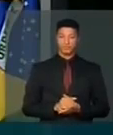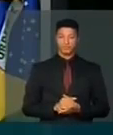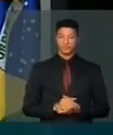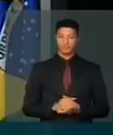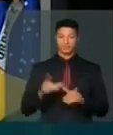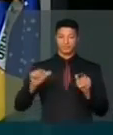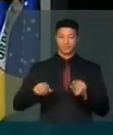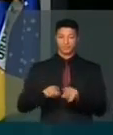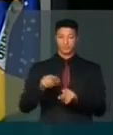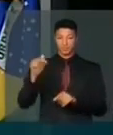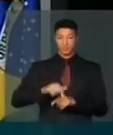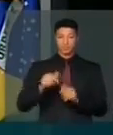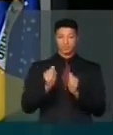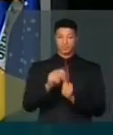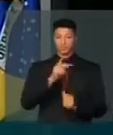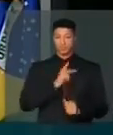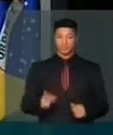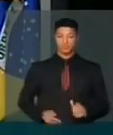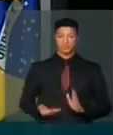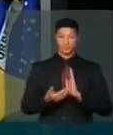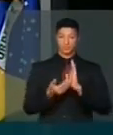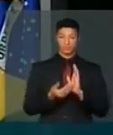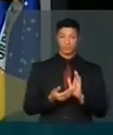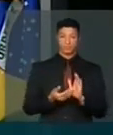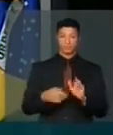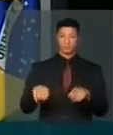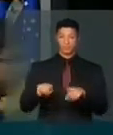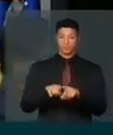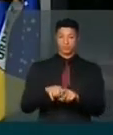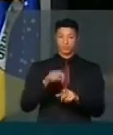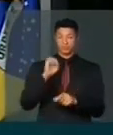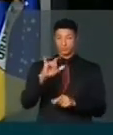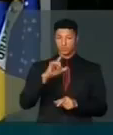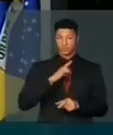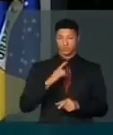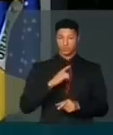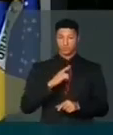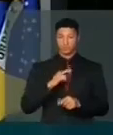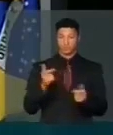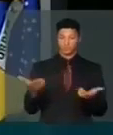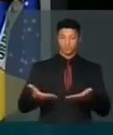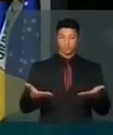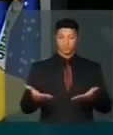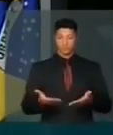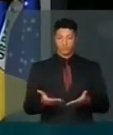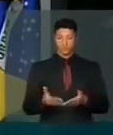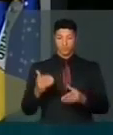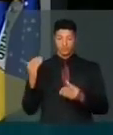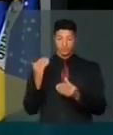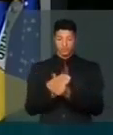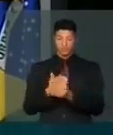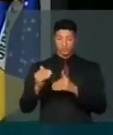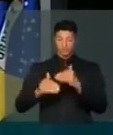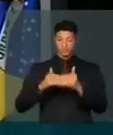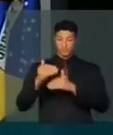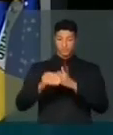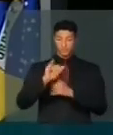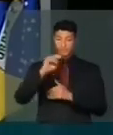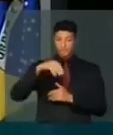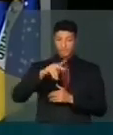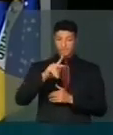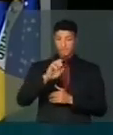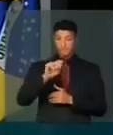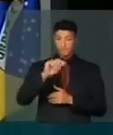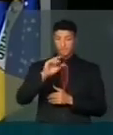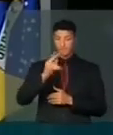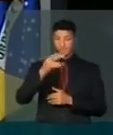concluir, e muito menos aqui com o presidente desta casa. Então, se existe agora processo de andamento de impeachment, não